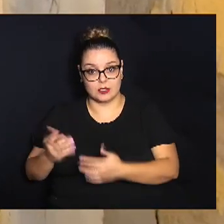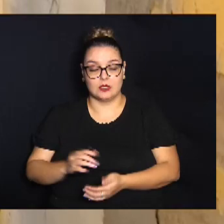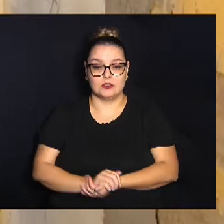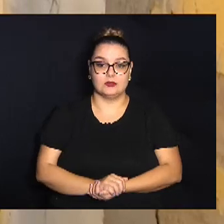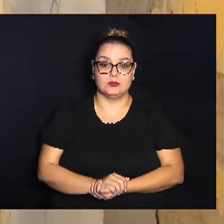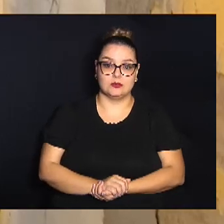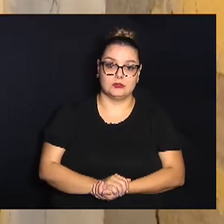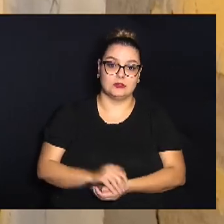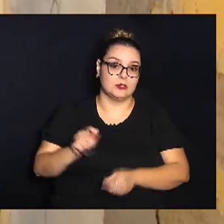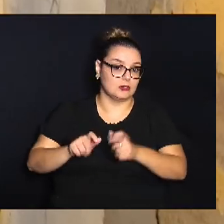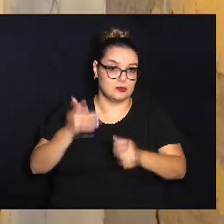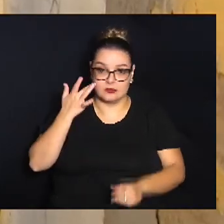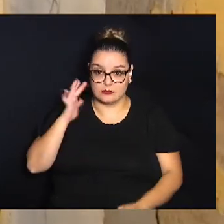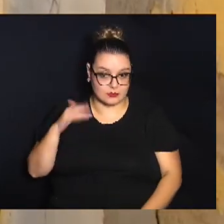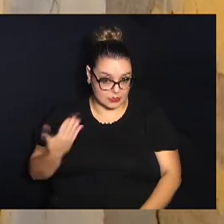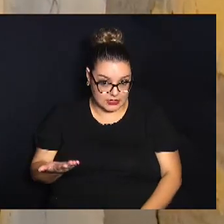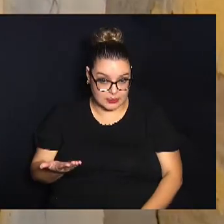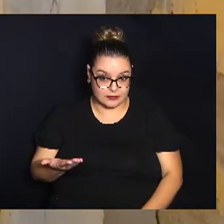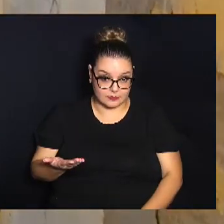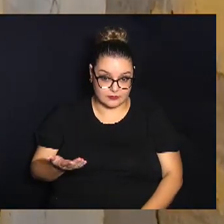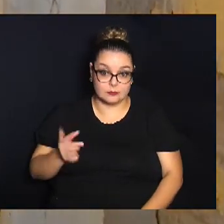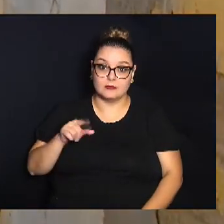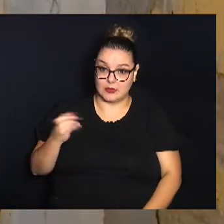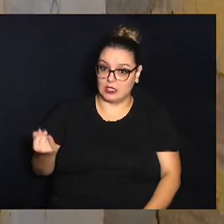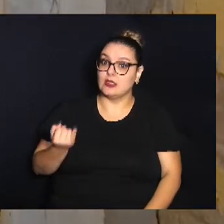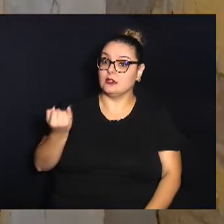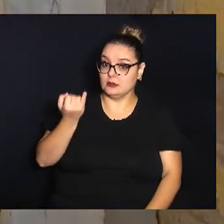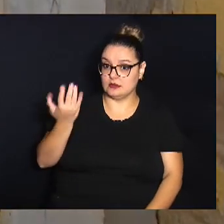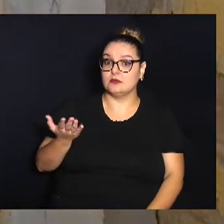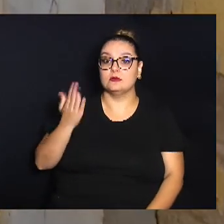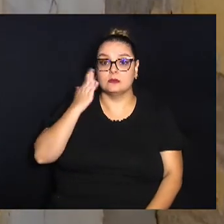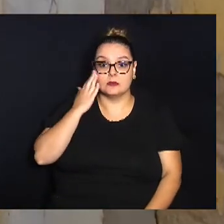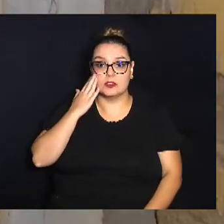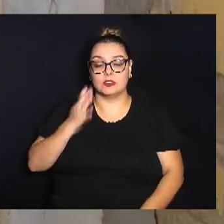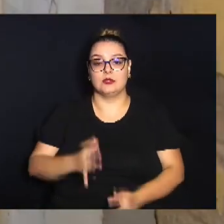E isso as pessoas não sabem, mas é importante saber.